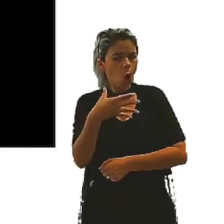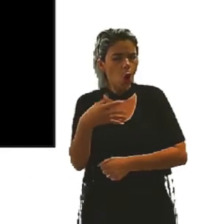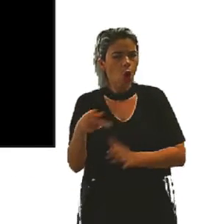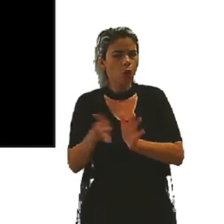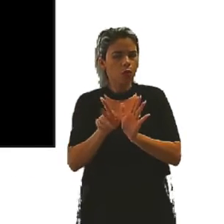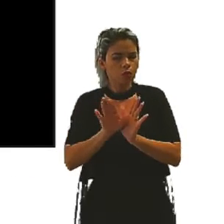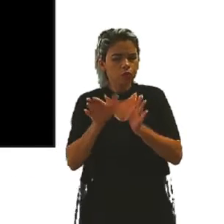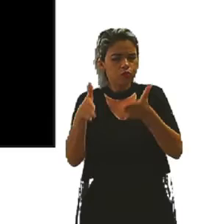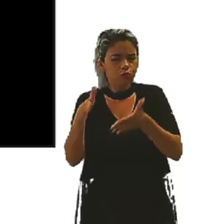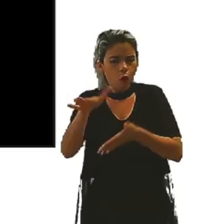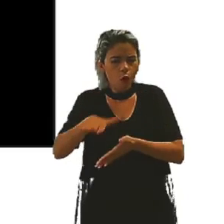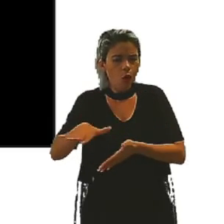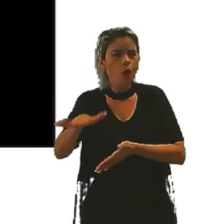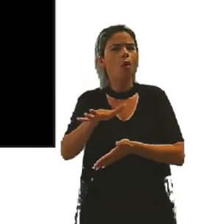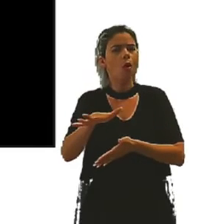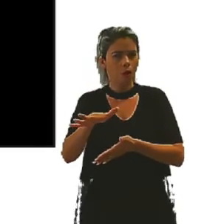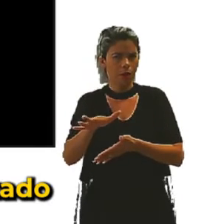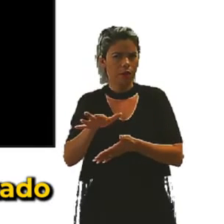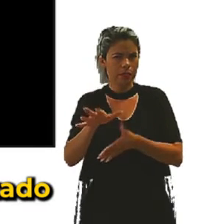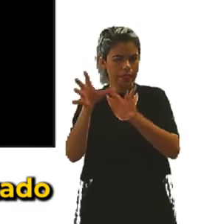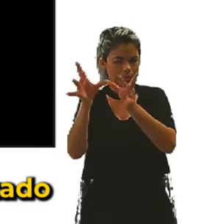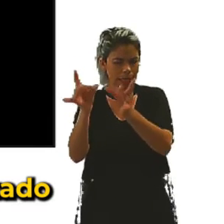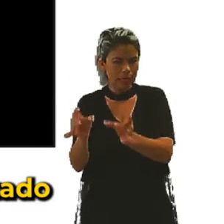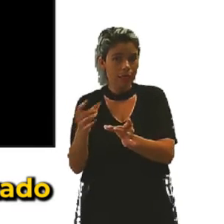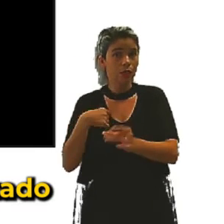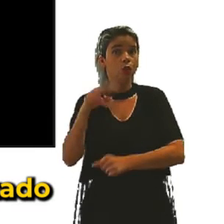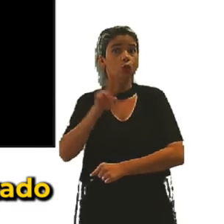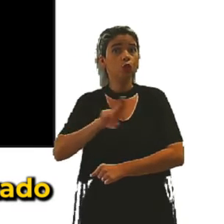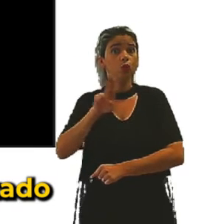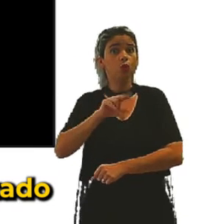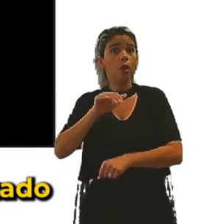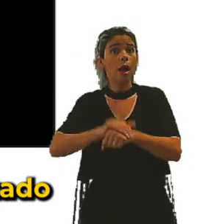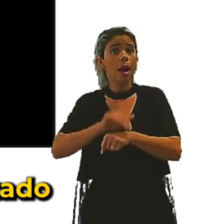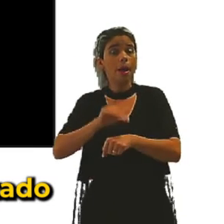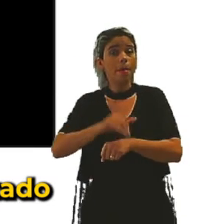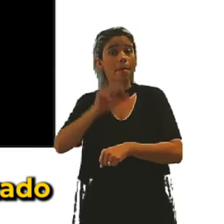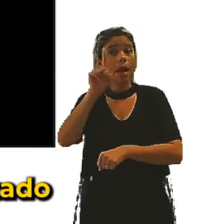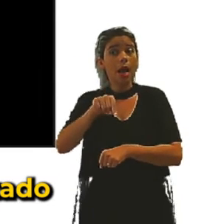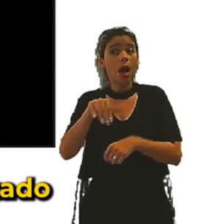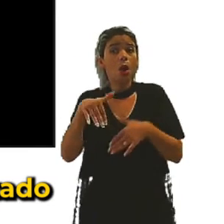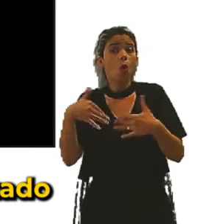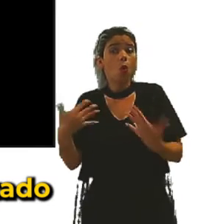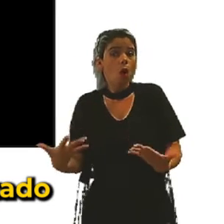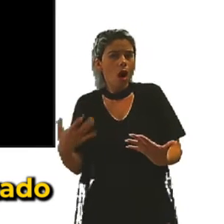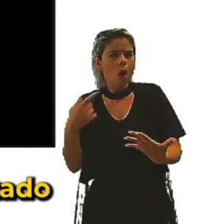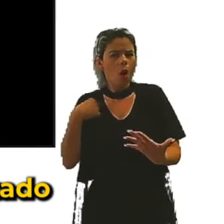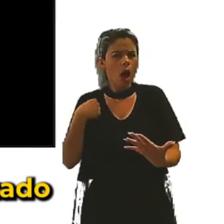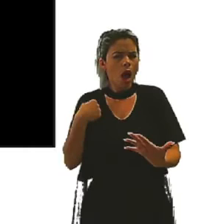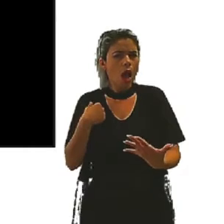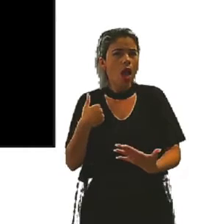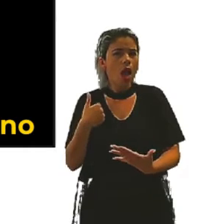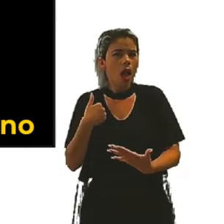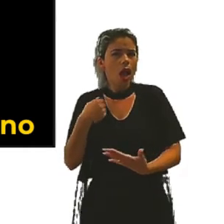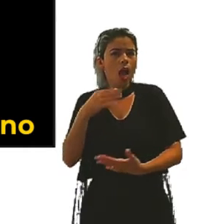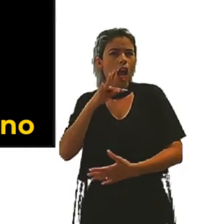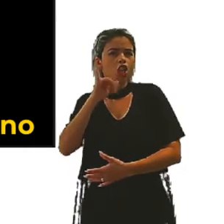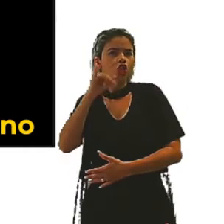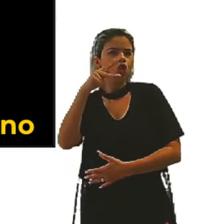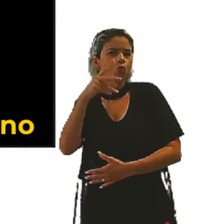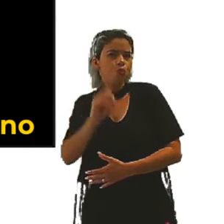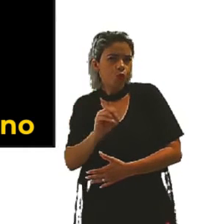locais ou mais regionais, a utilização, então, do tipo de arma utilizado,